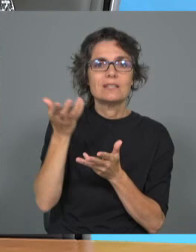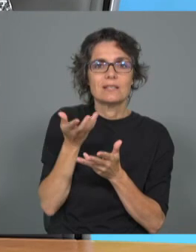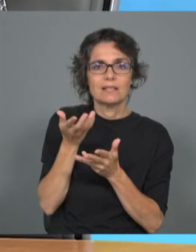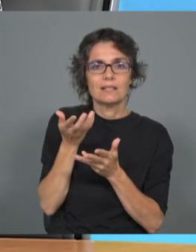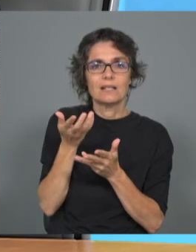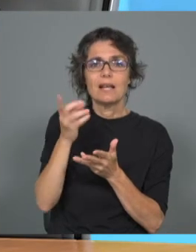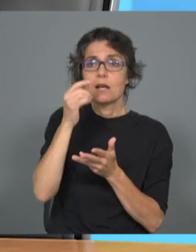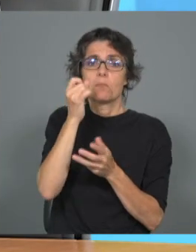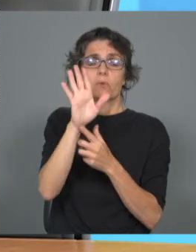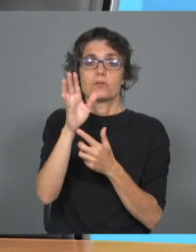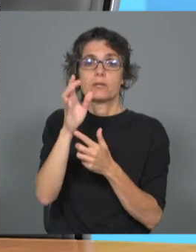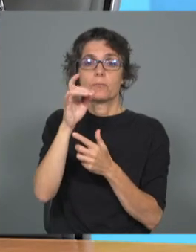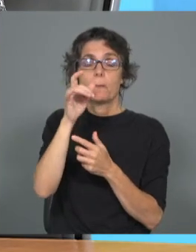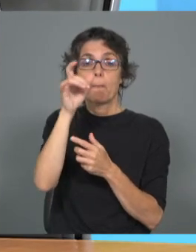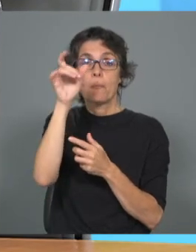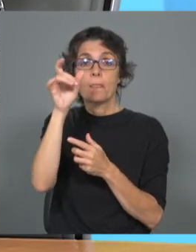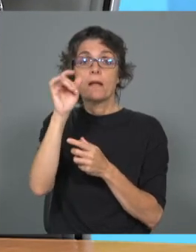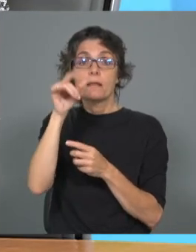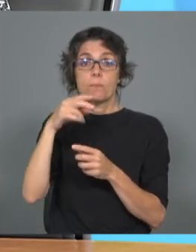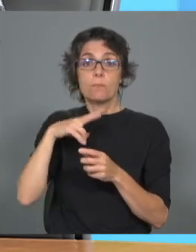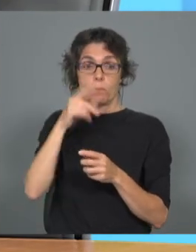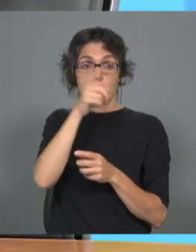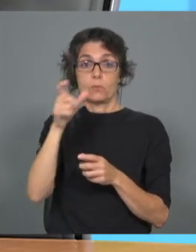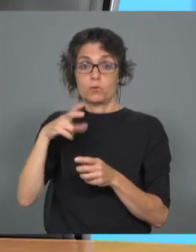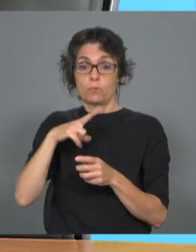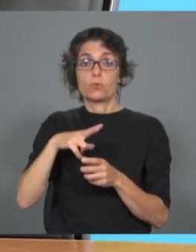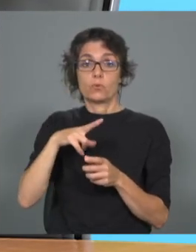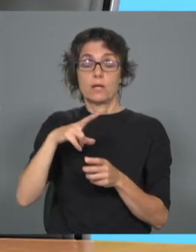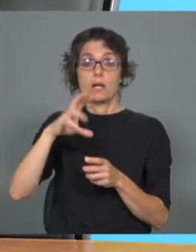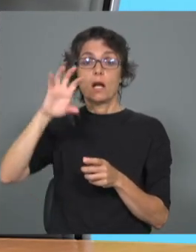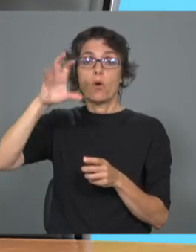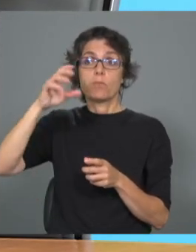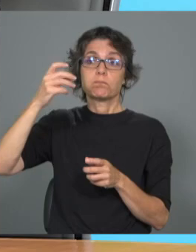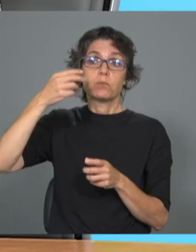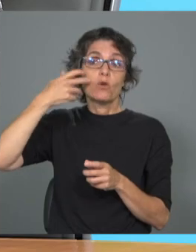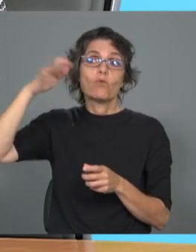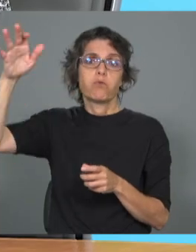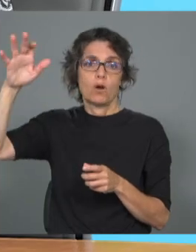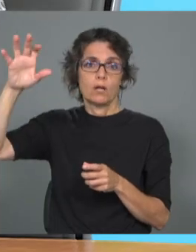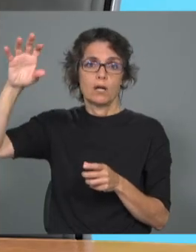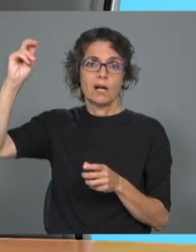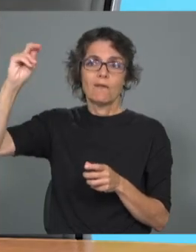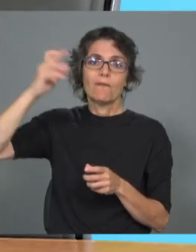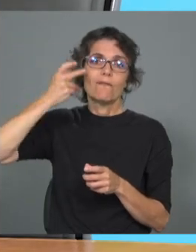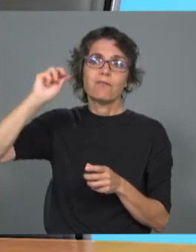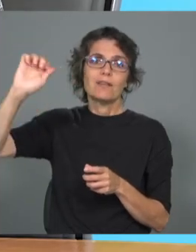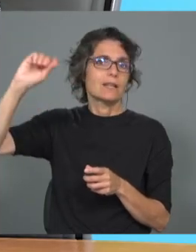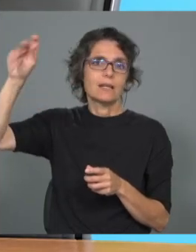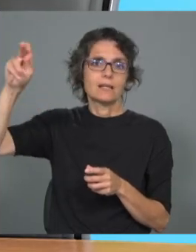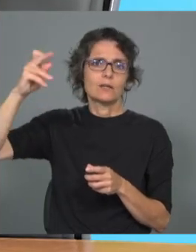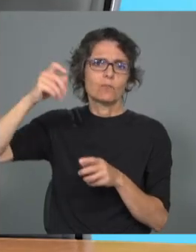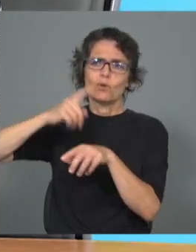Por exemplo, estou a pensar nos emigrantes que regressam. Não é? Como é que nós os recebemos? Estou a pensar naqueles que vêm de outras